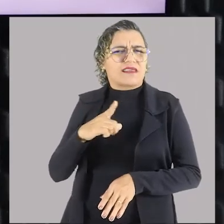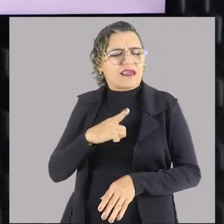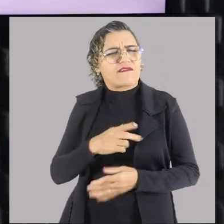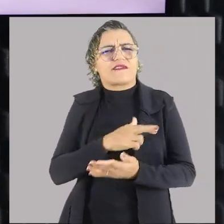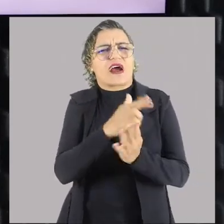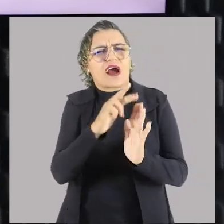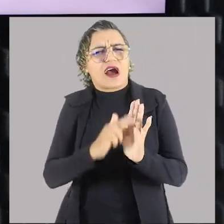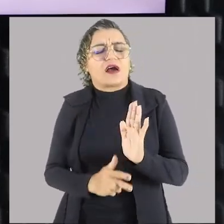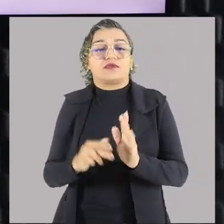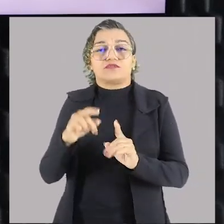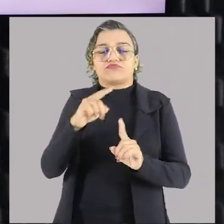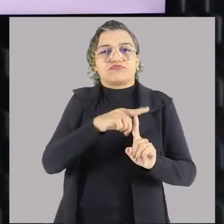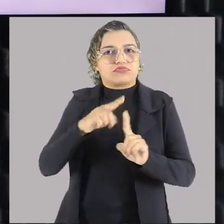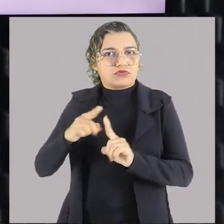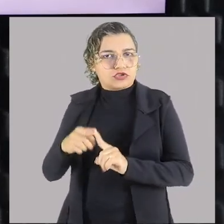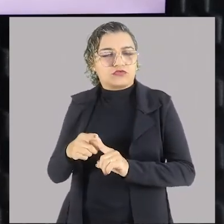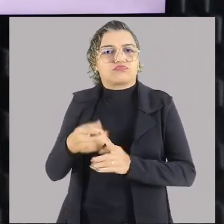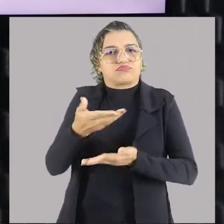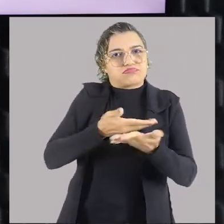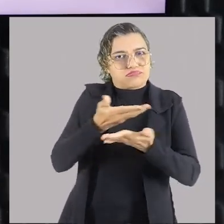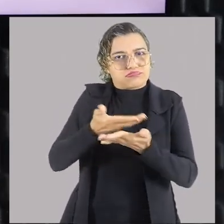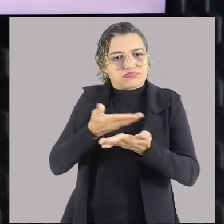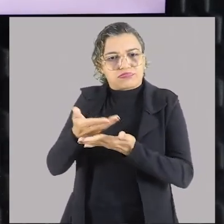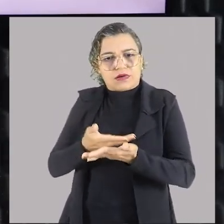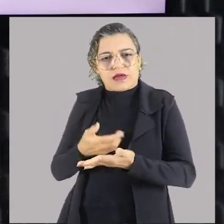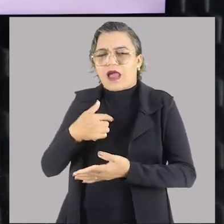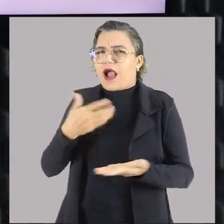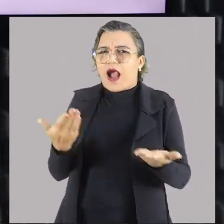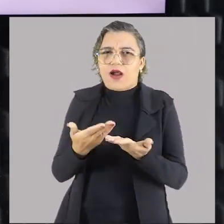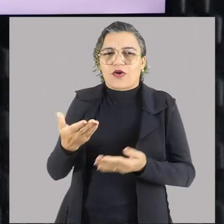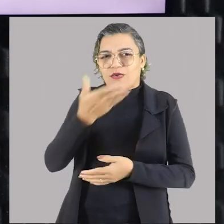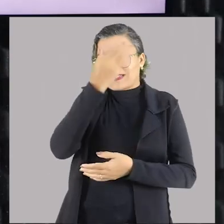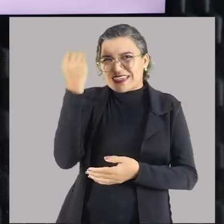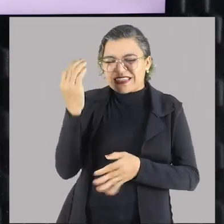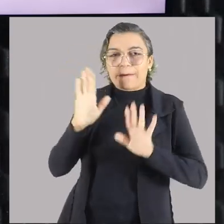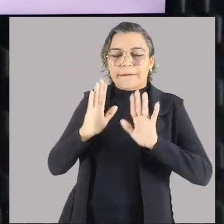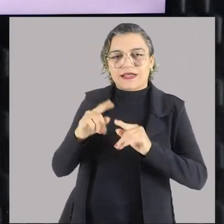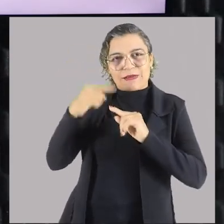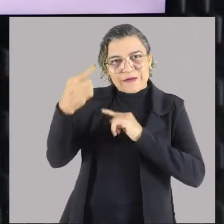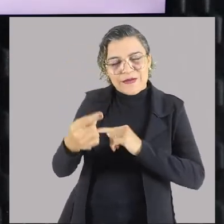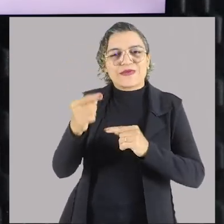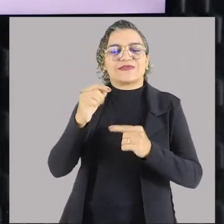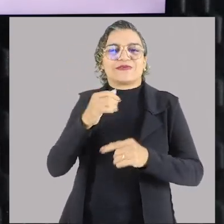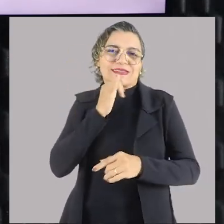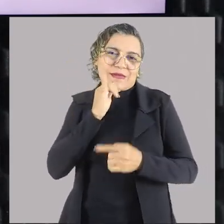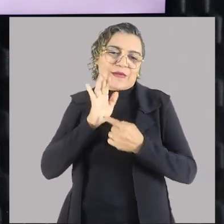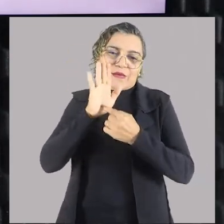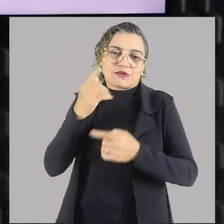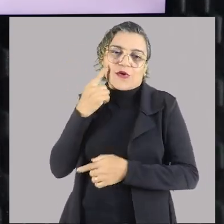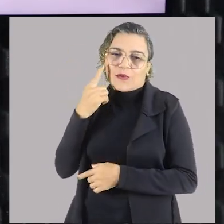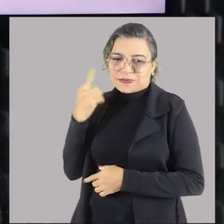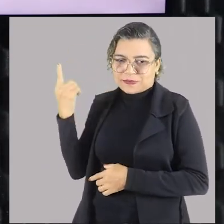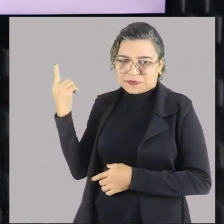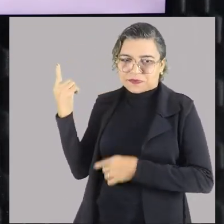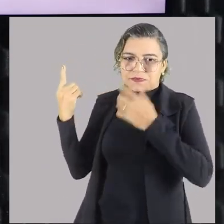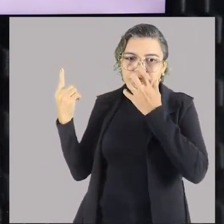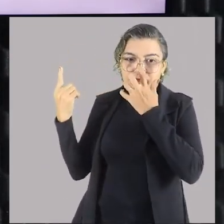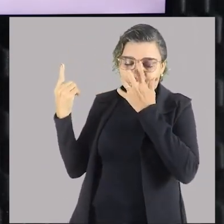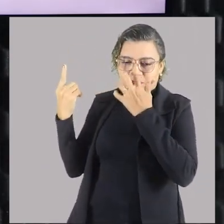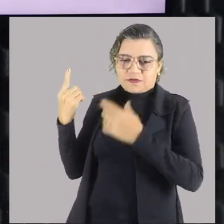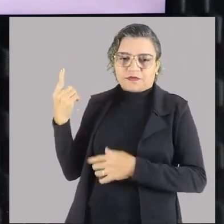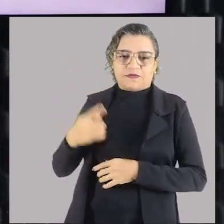you in a while, alguma coisa assim. Agora me fugiu da cabeça, eu vou ver se tem aqui no exemplo. Olha, por exemplo, esse caso.